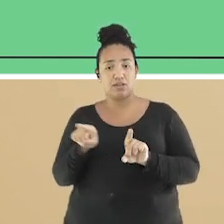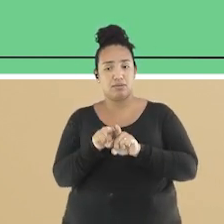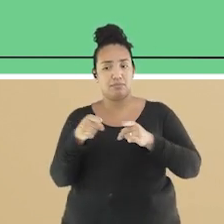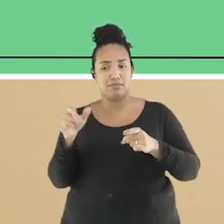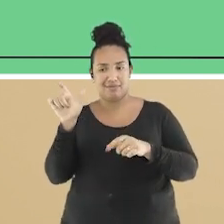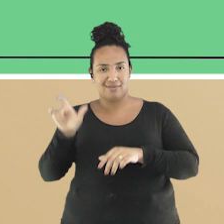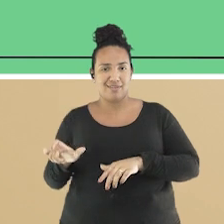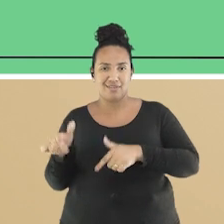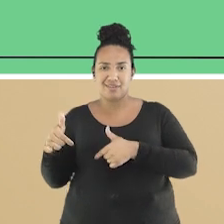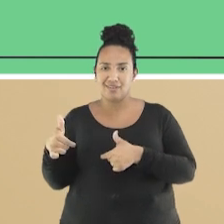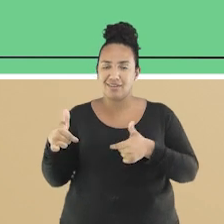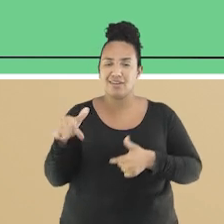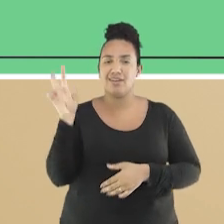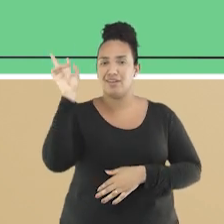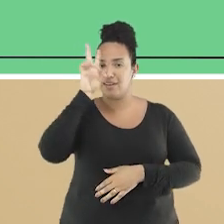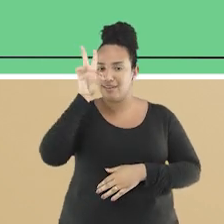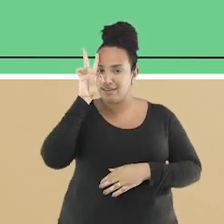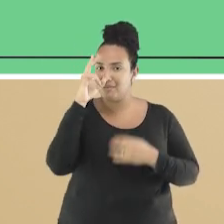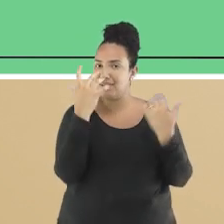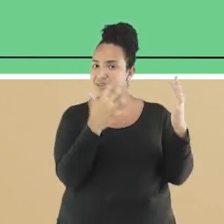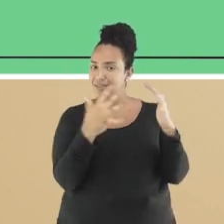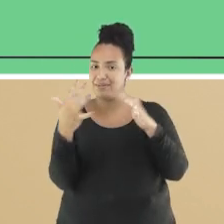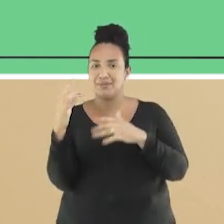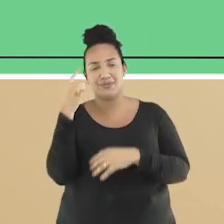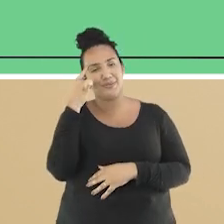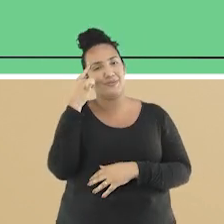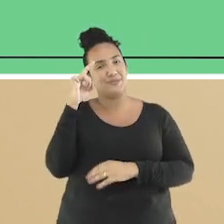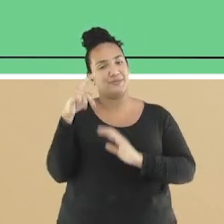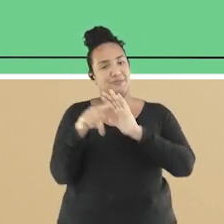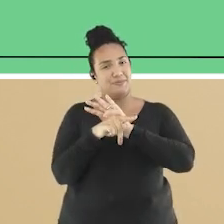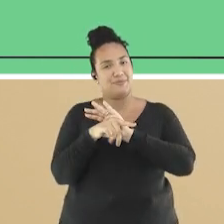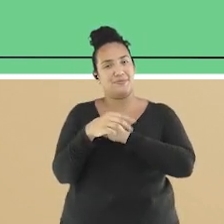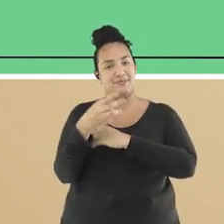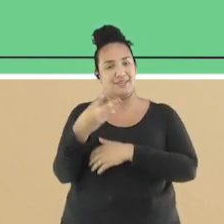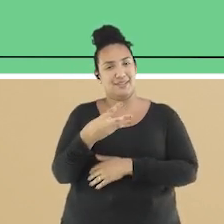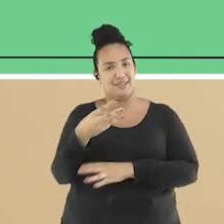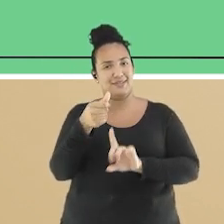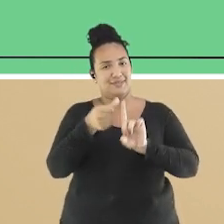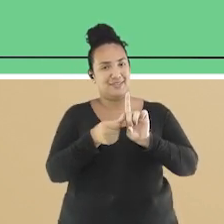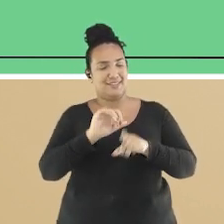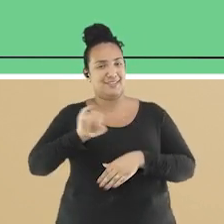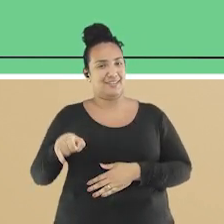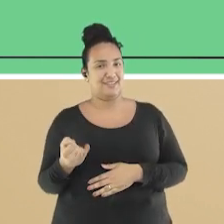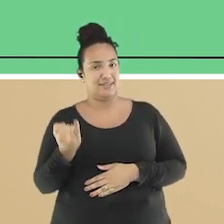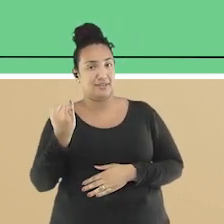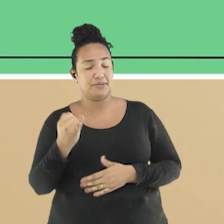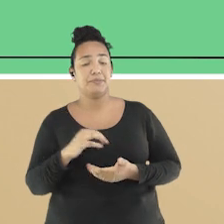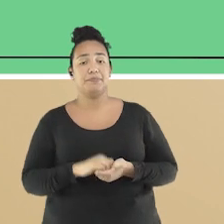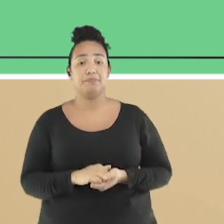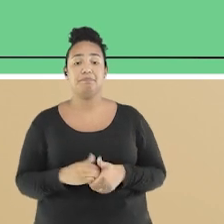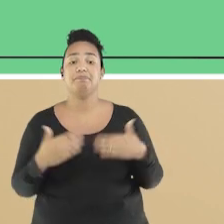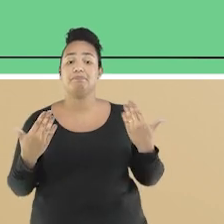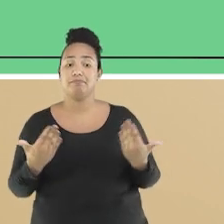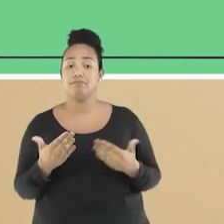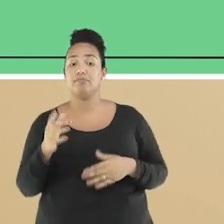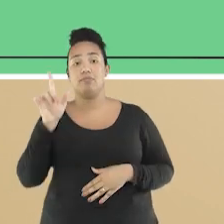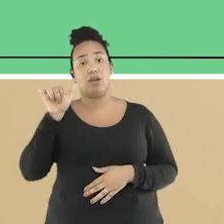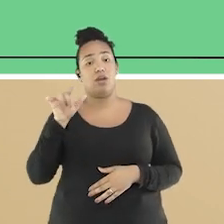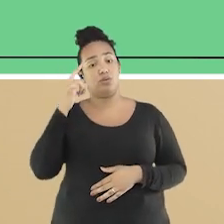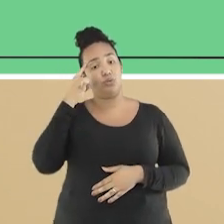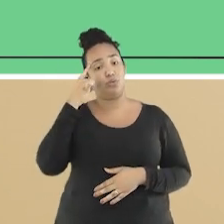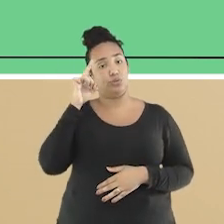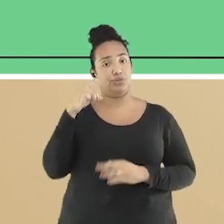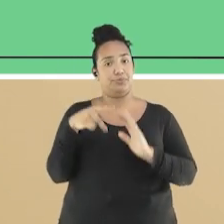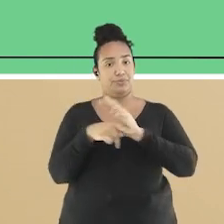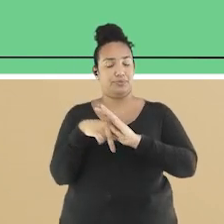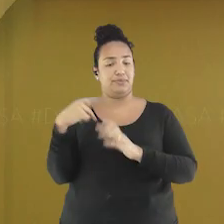são lembradas e celebradas neste dia, no dia de Martin Luther King. Muito bem, este foi Martin